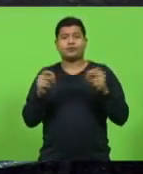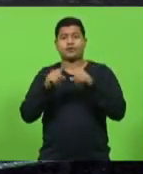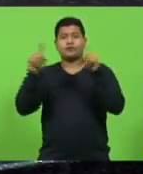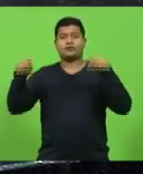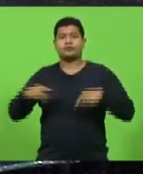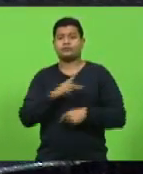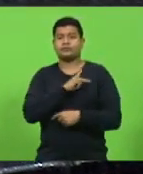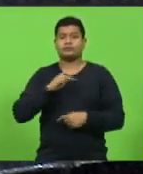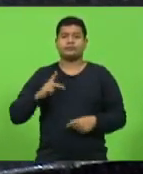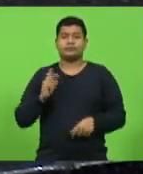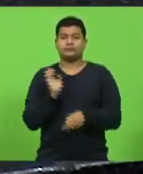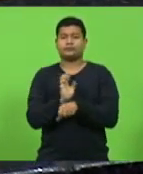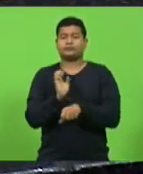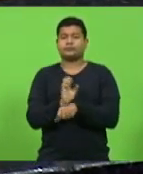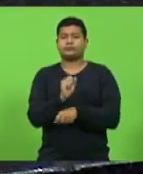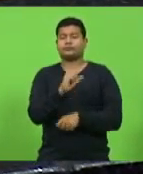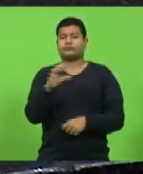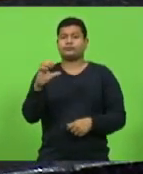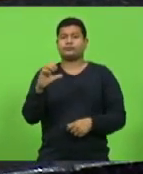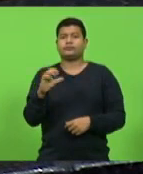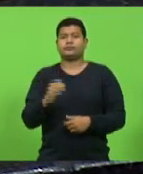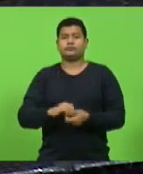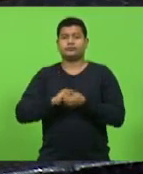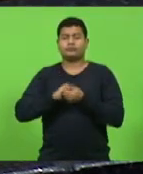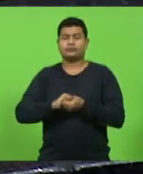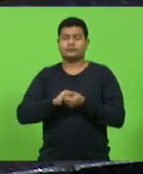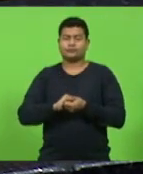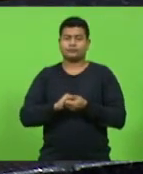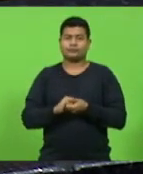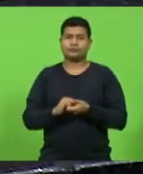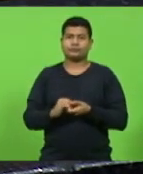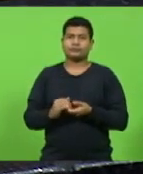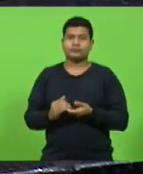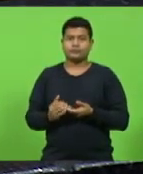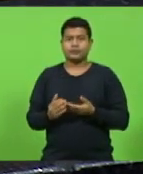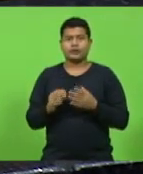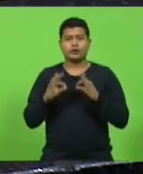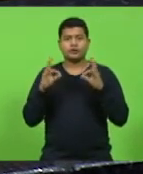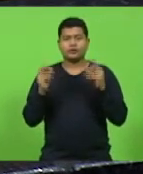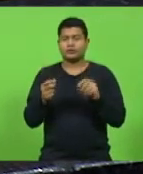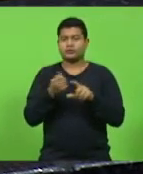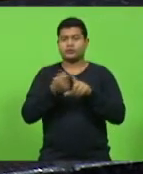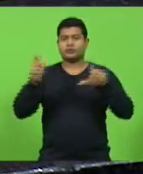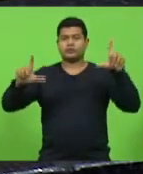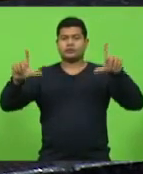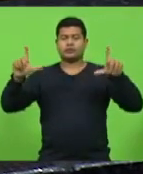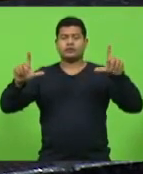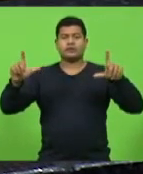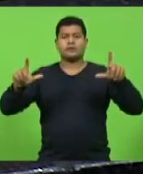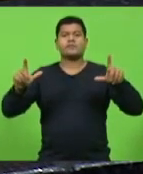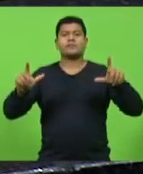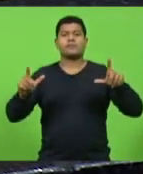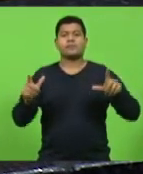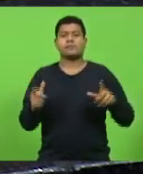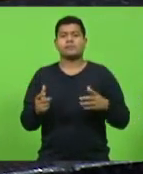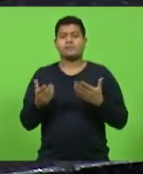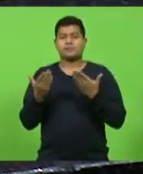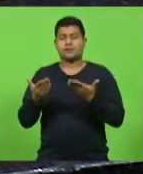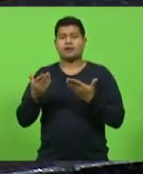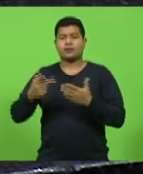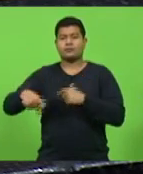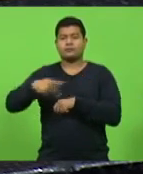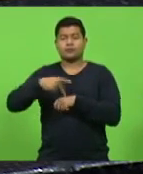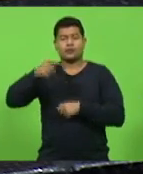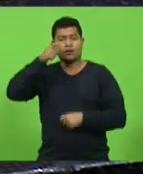do Estado de Santa Catarina, cumprimentar a toda a imprensa catarinense, a imprensa do país que nos